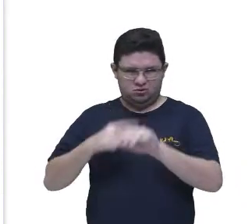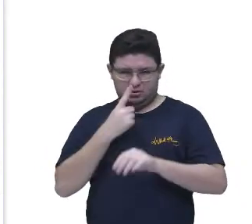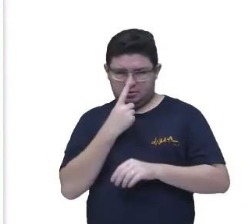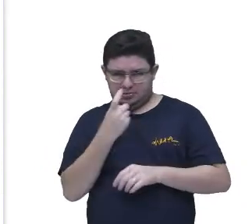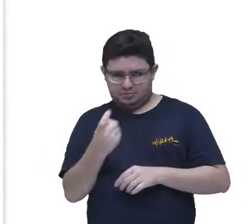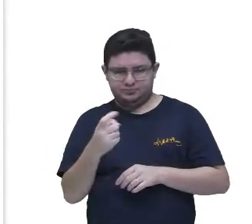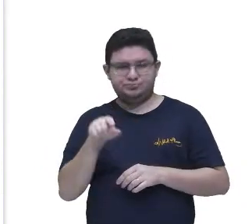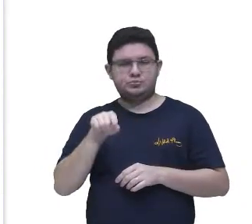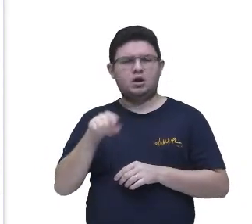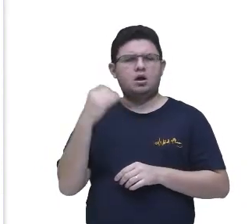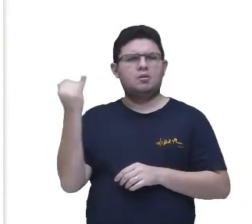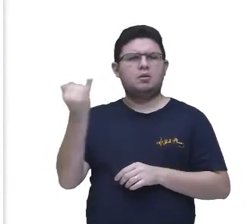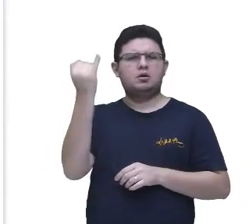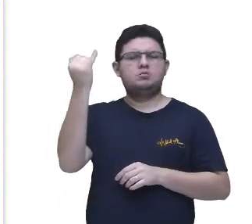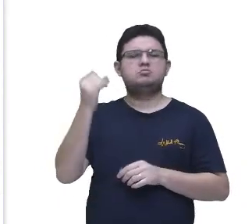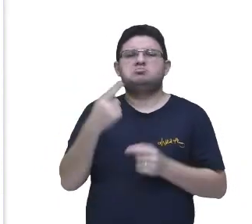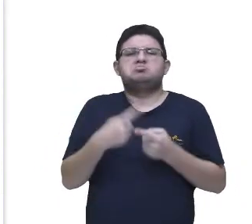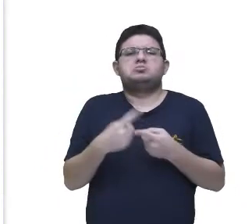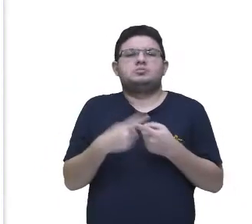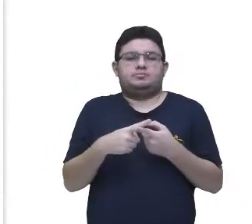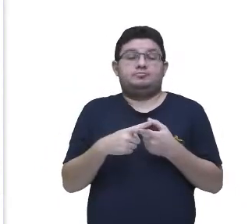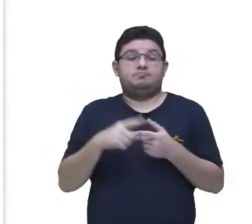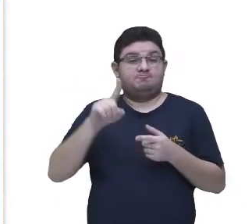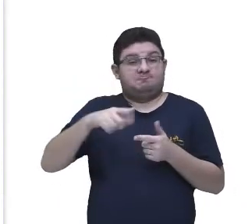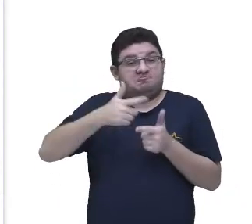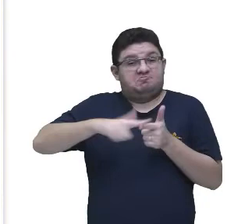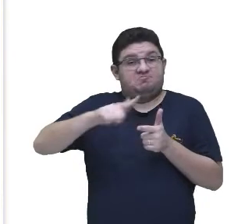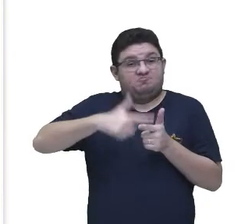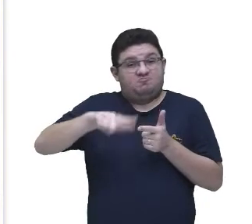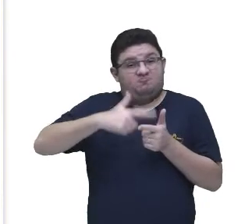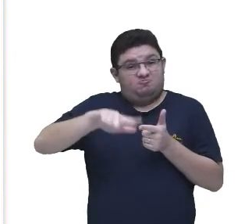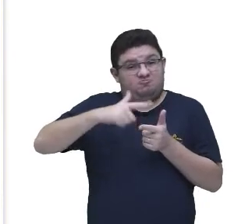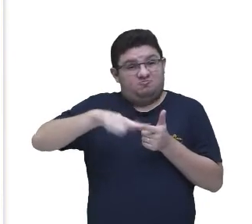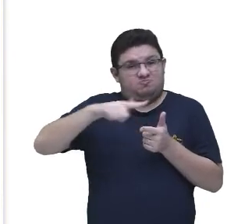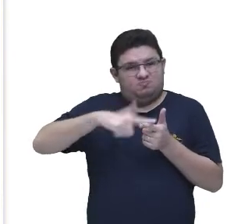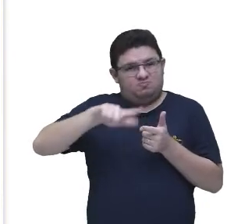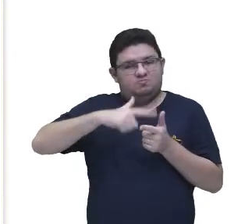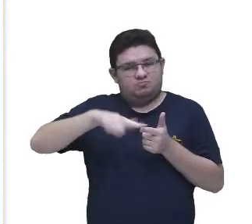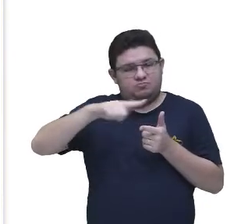acaba virando um problema. Quanto maior a nossa